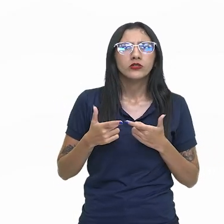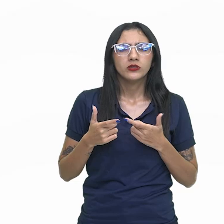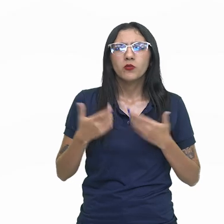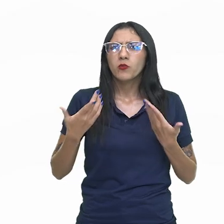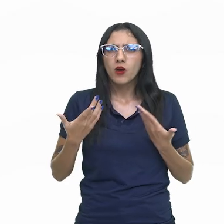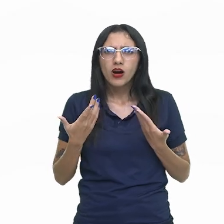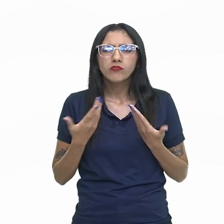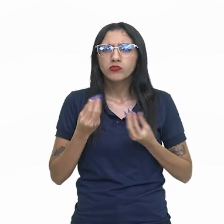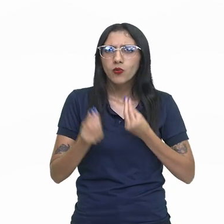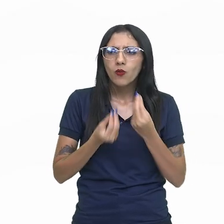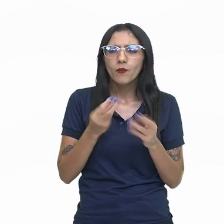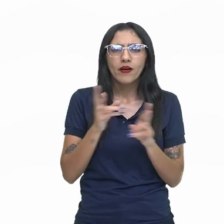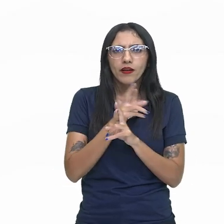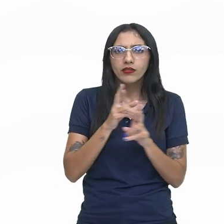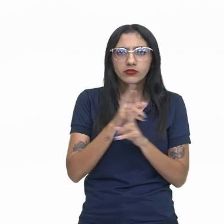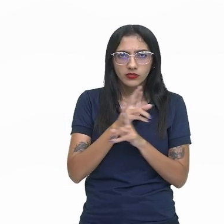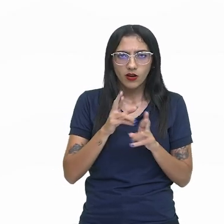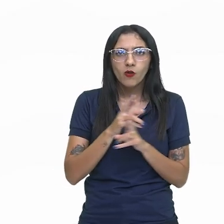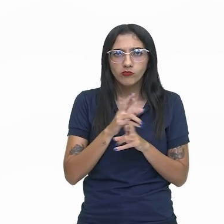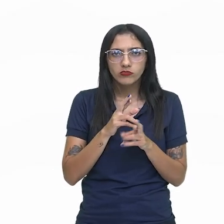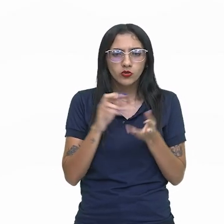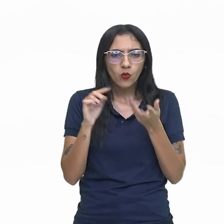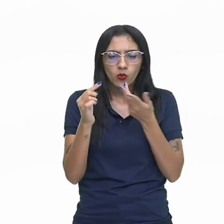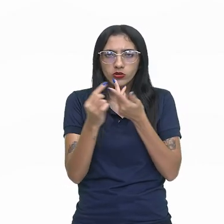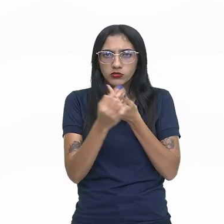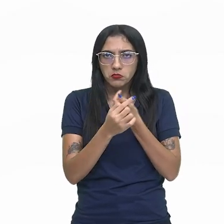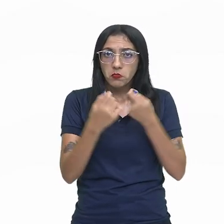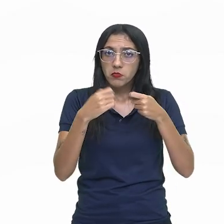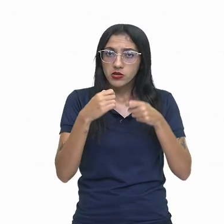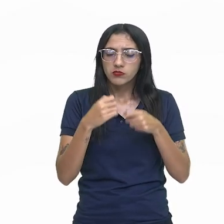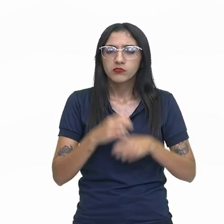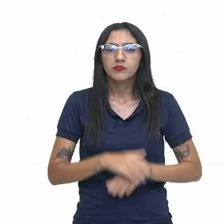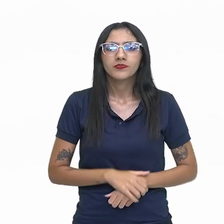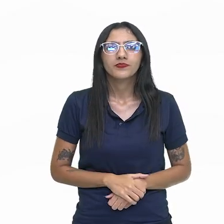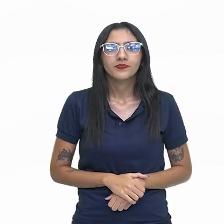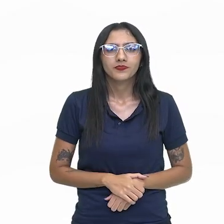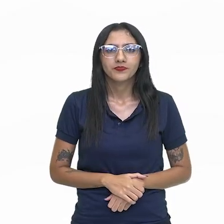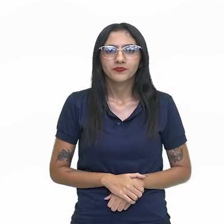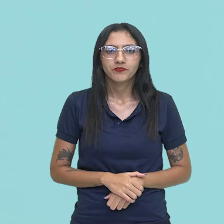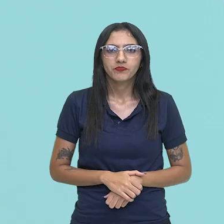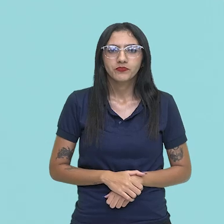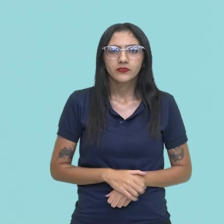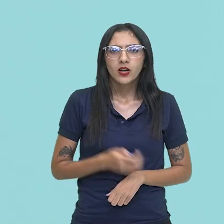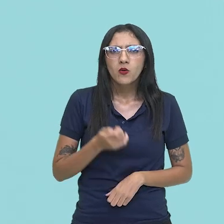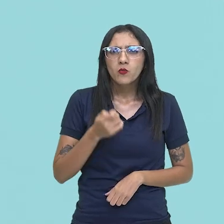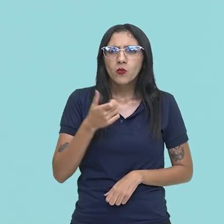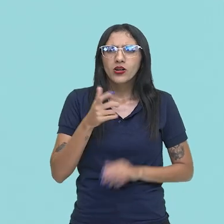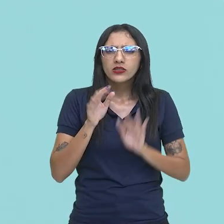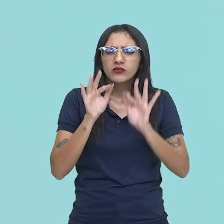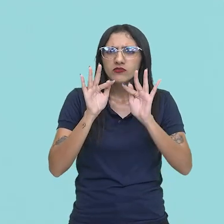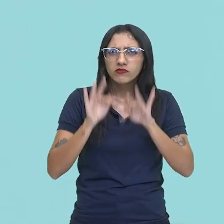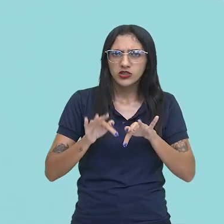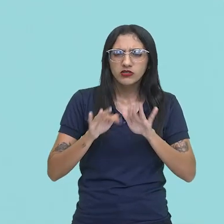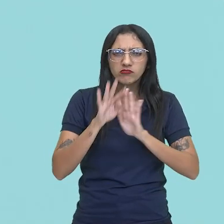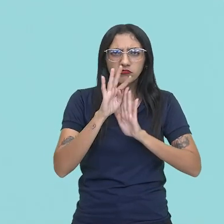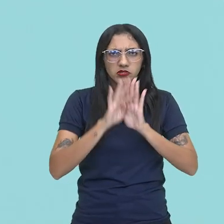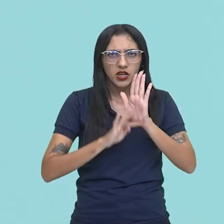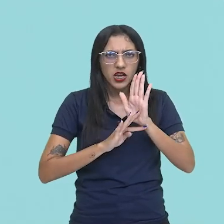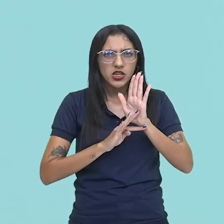quem aconteceu, onde, quando e por quê. Já no final do texto, né, no decorrer,